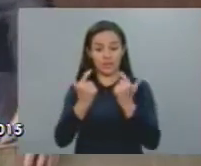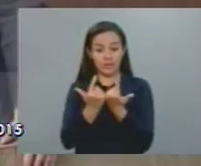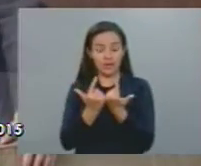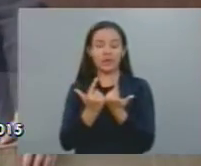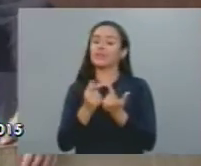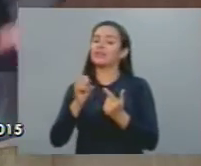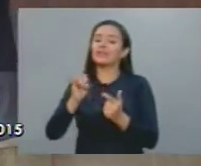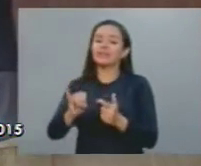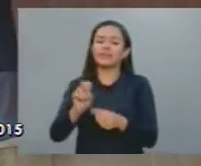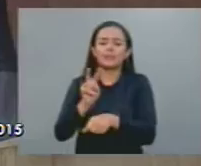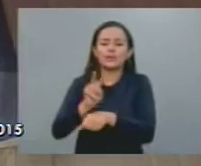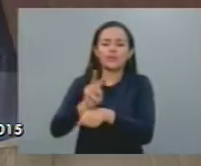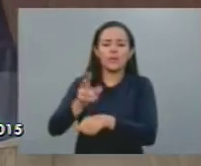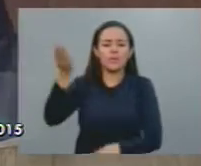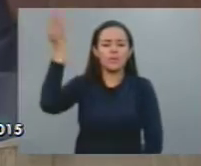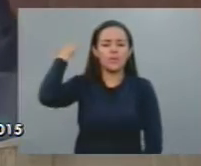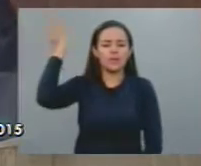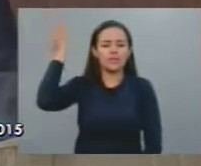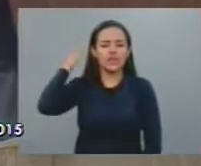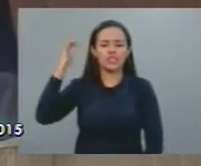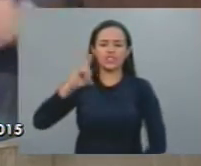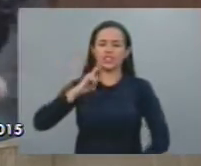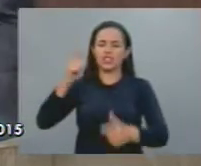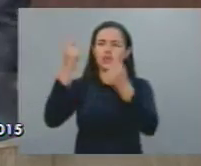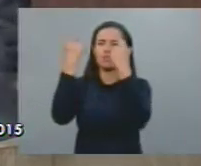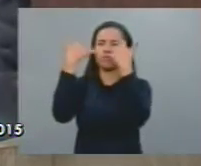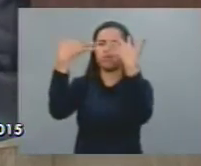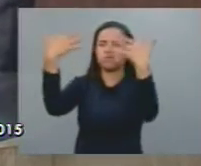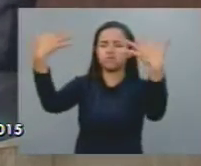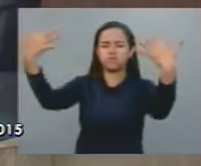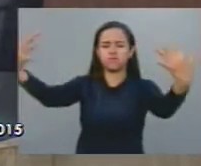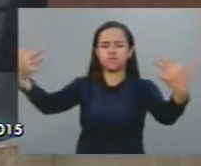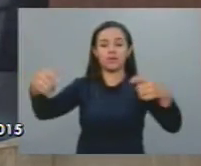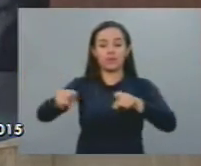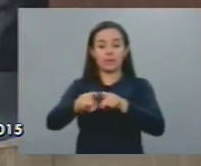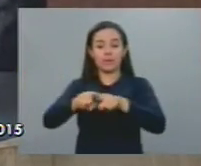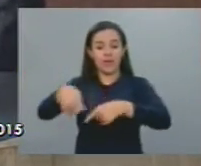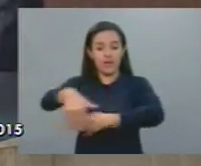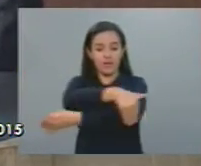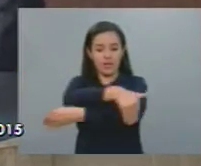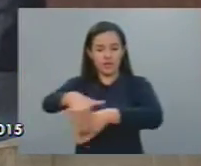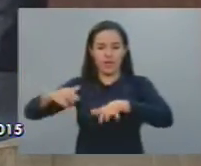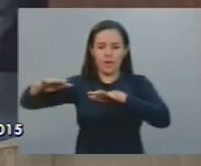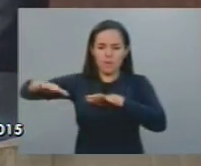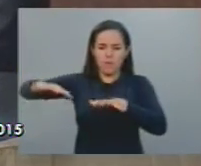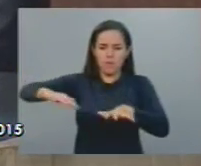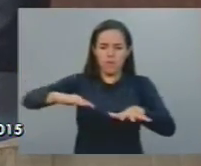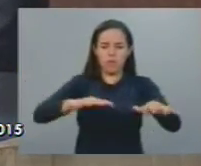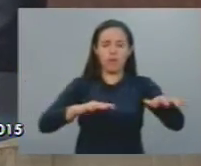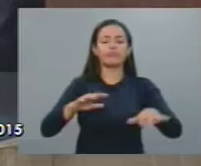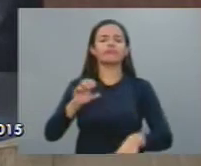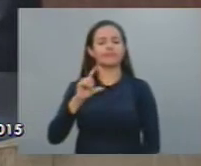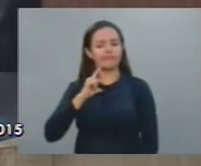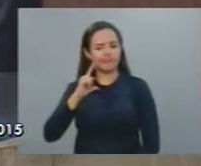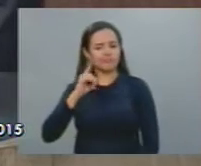encheriam não só as galerias, mas as avenidas circundantes. Eu